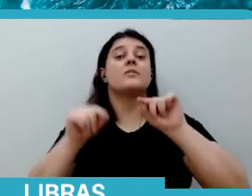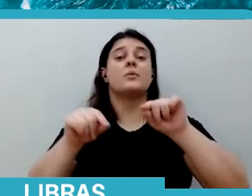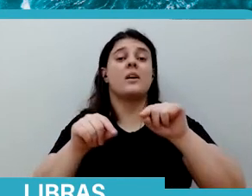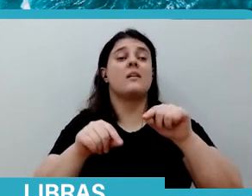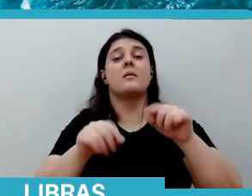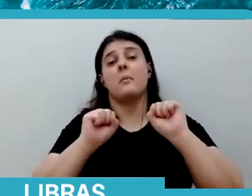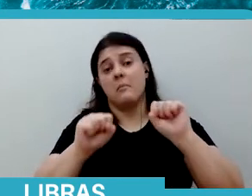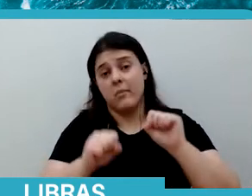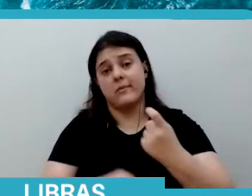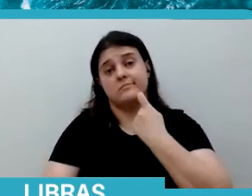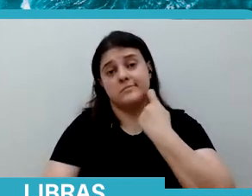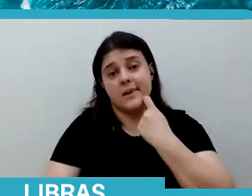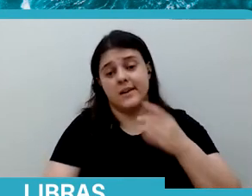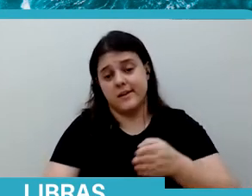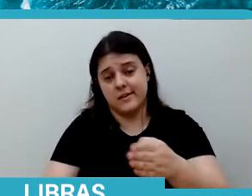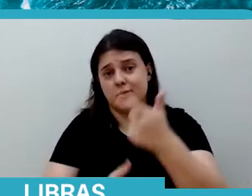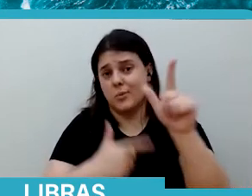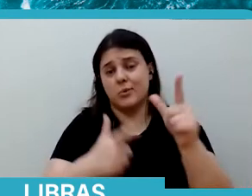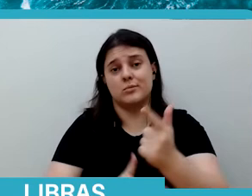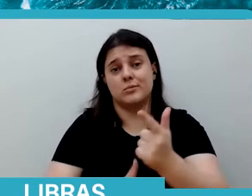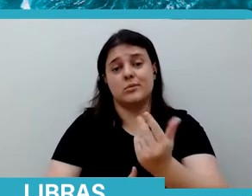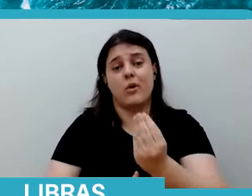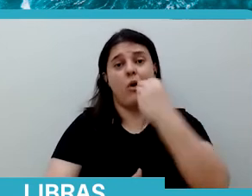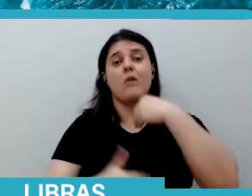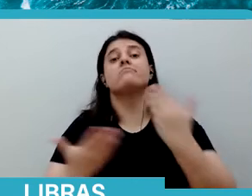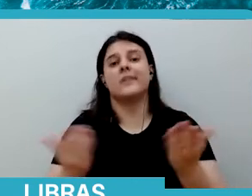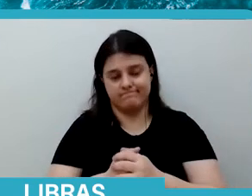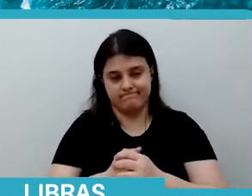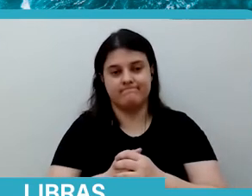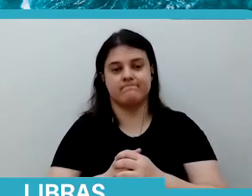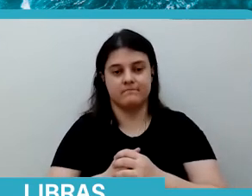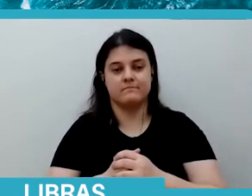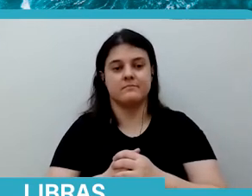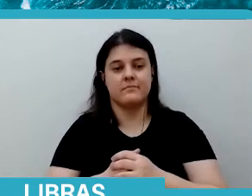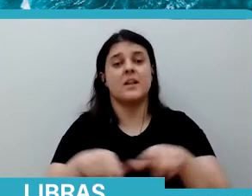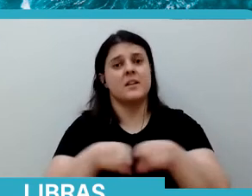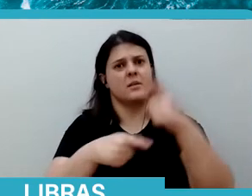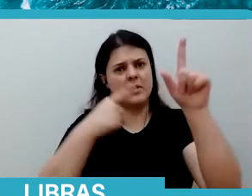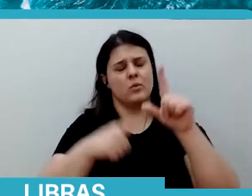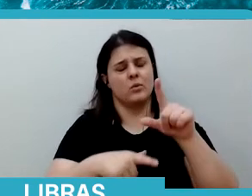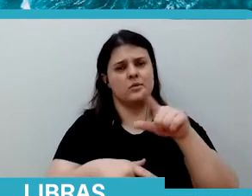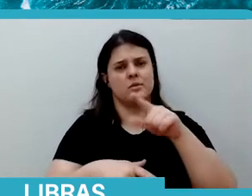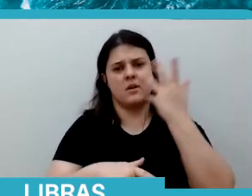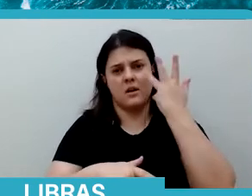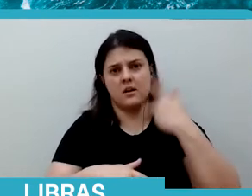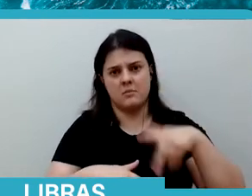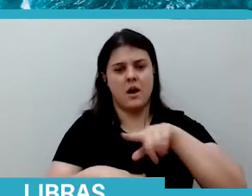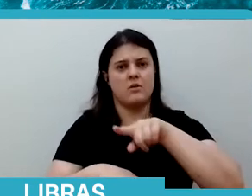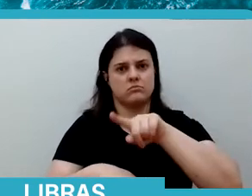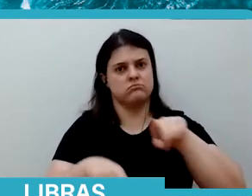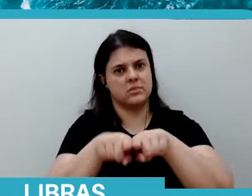na barriga de alguns animais marinhos e terrestres também né e